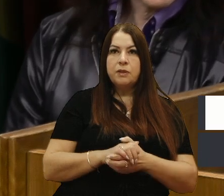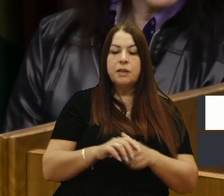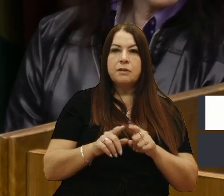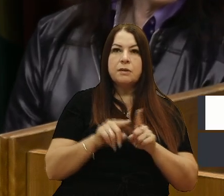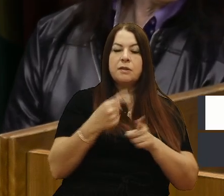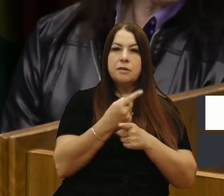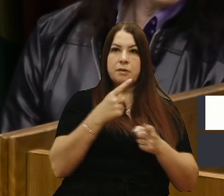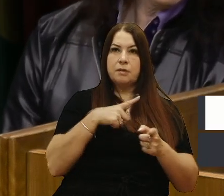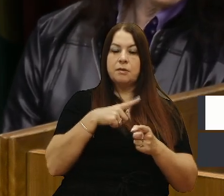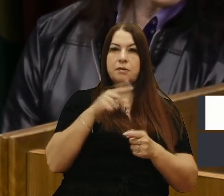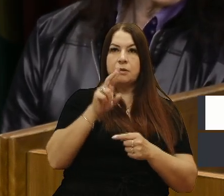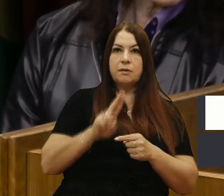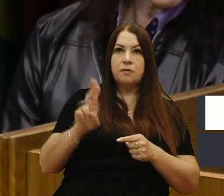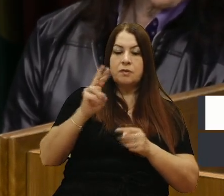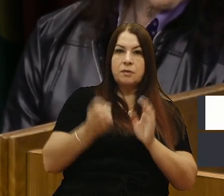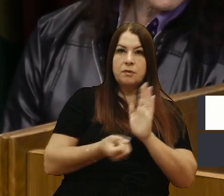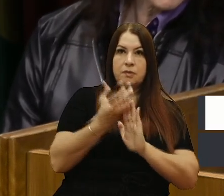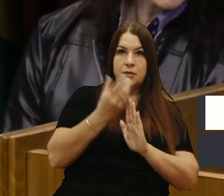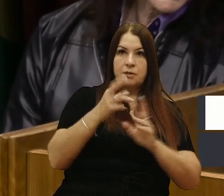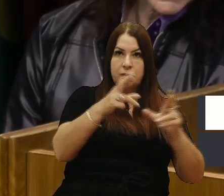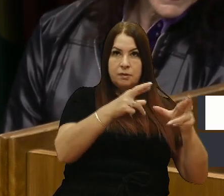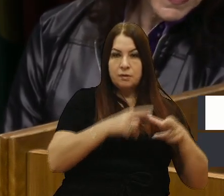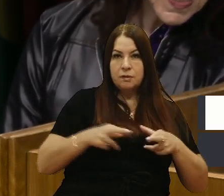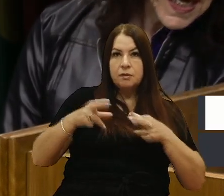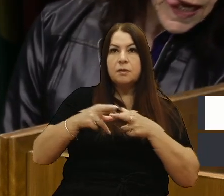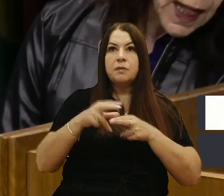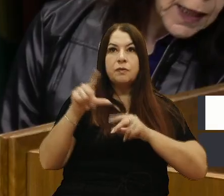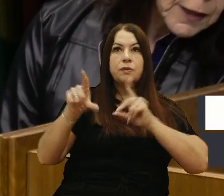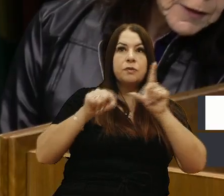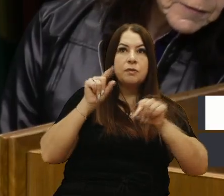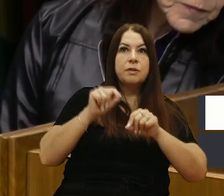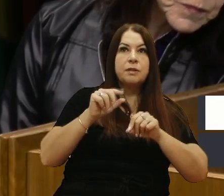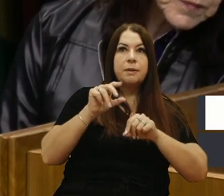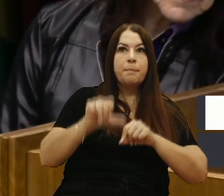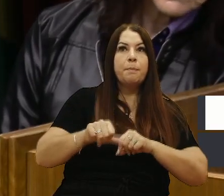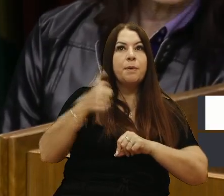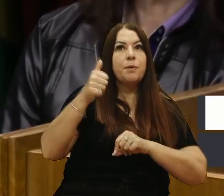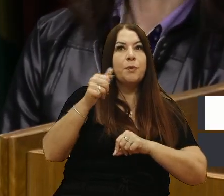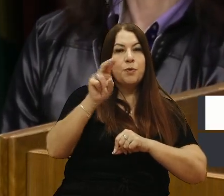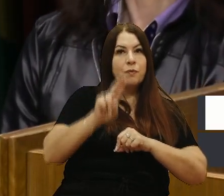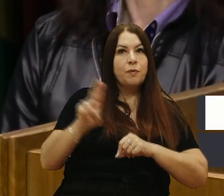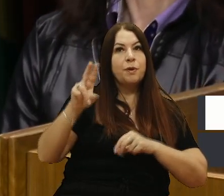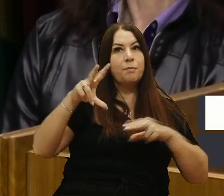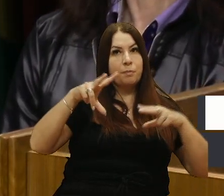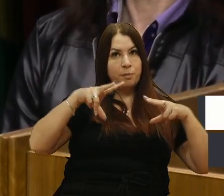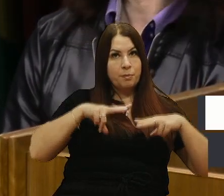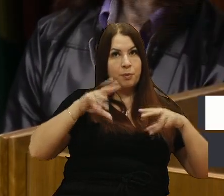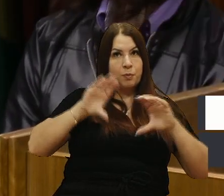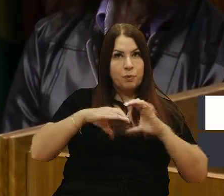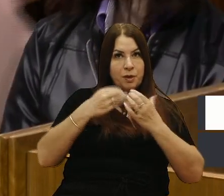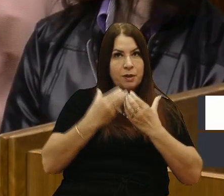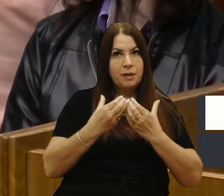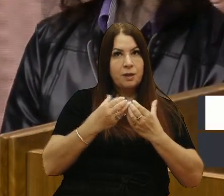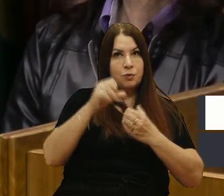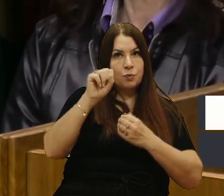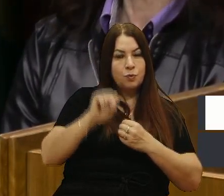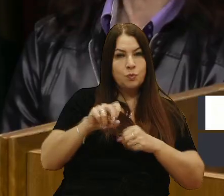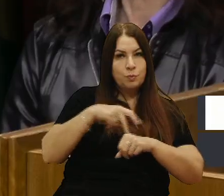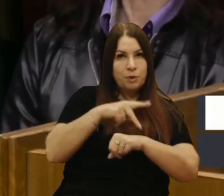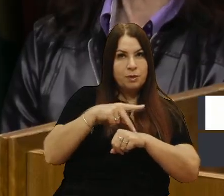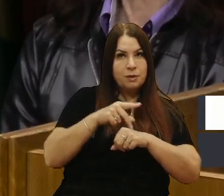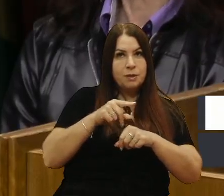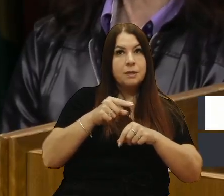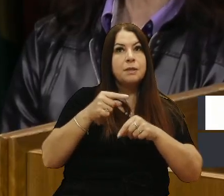Essa universidade, criada por essa região, ela foi escolhida a melhor universidade privada e comunitária do sul do país no ano passado, competindo